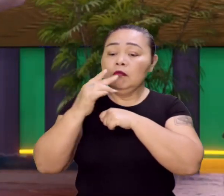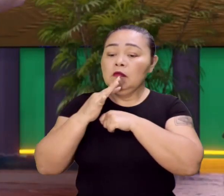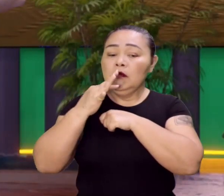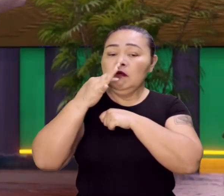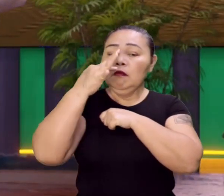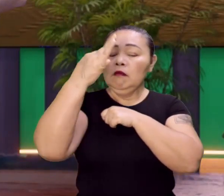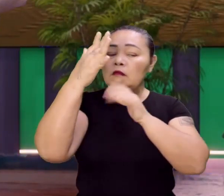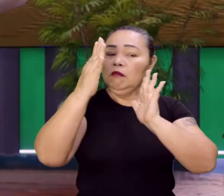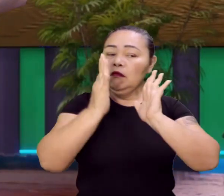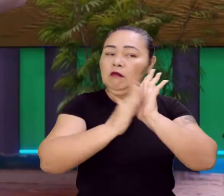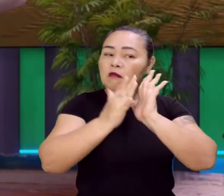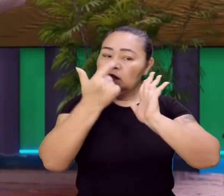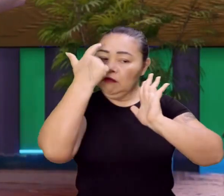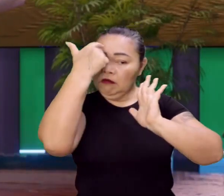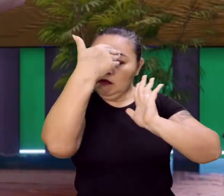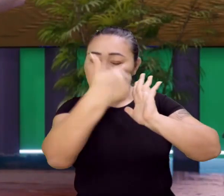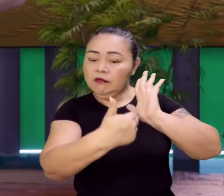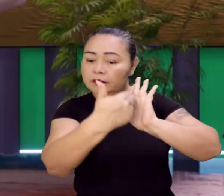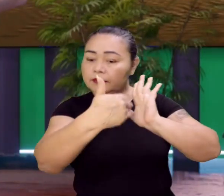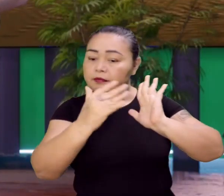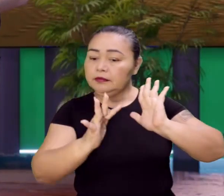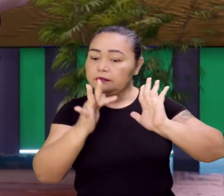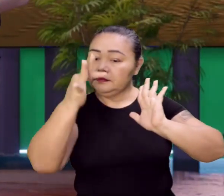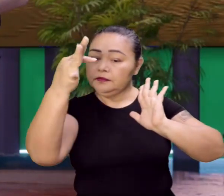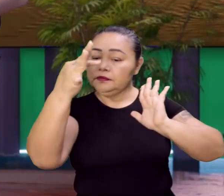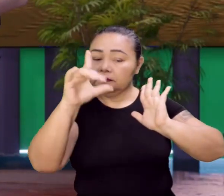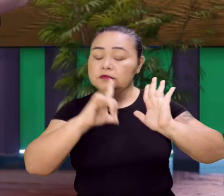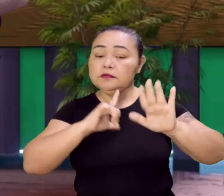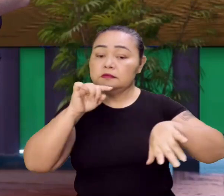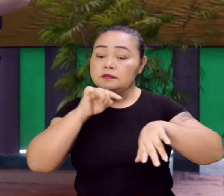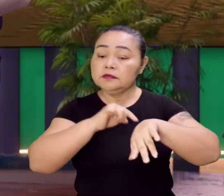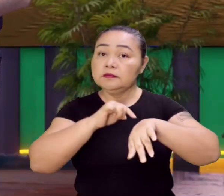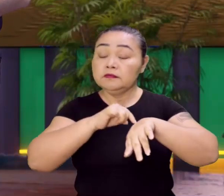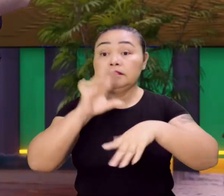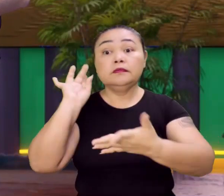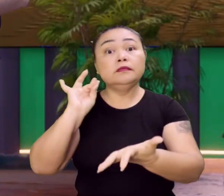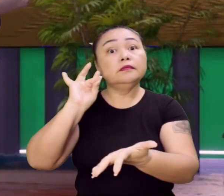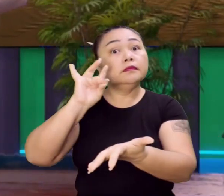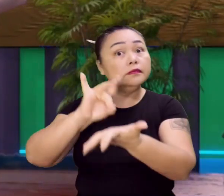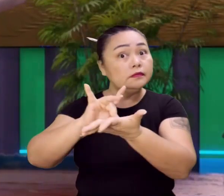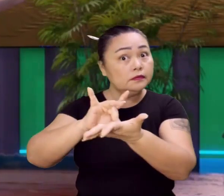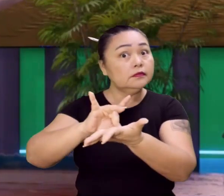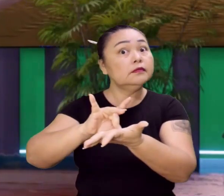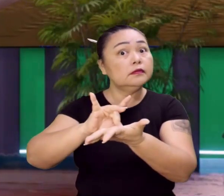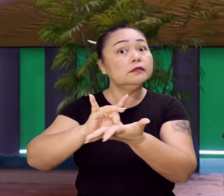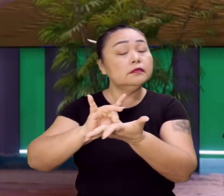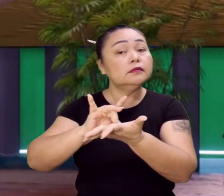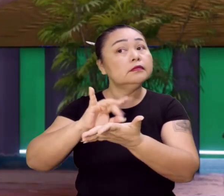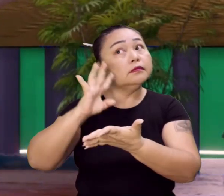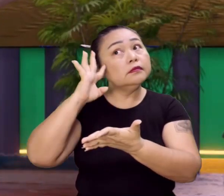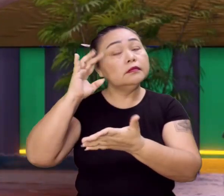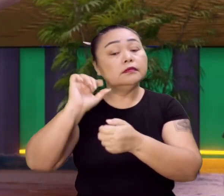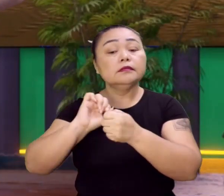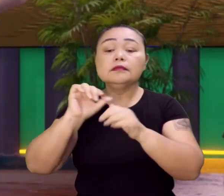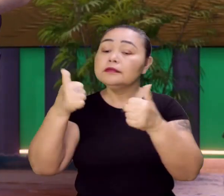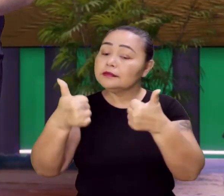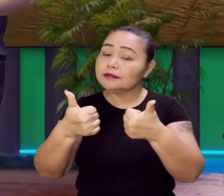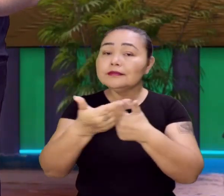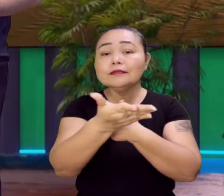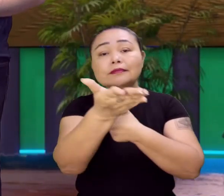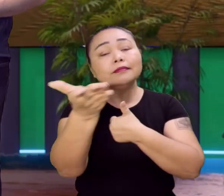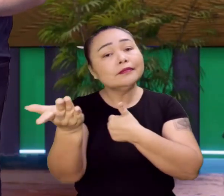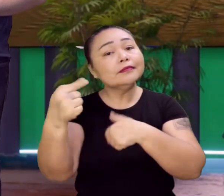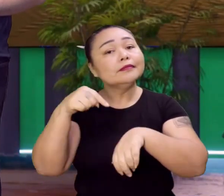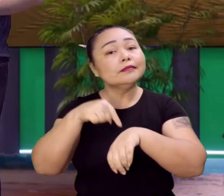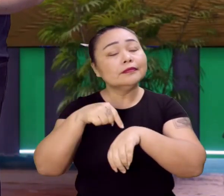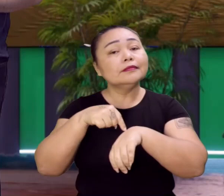né? Que, obviamente, em um determinado momento elas vão se concretizar, né? Muito bem. É isso? Então é isso. Agora é com vocês, daqui